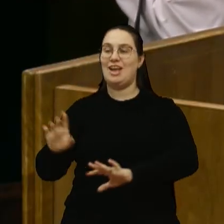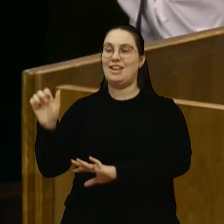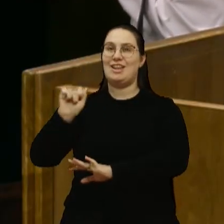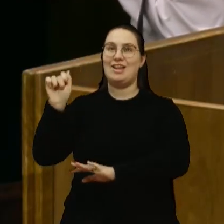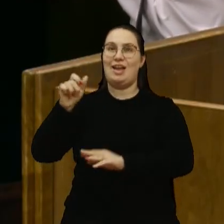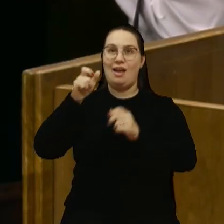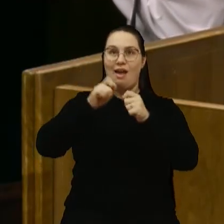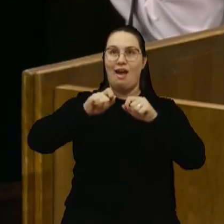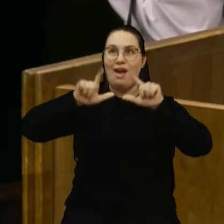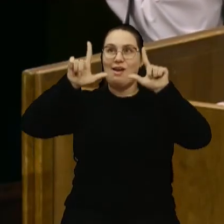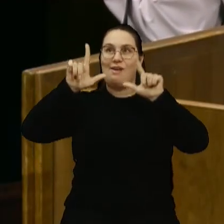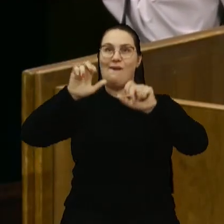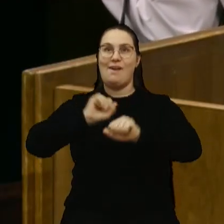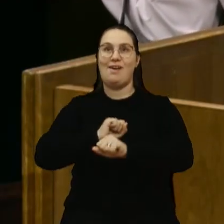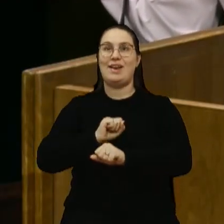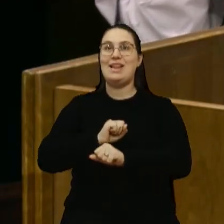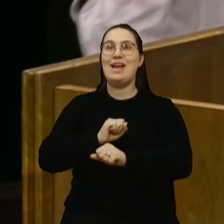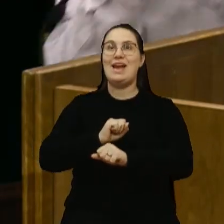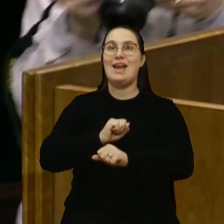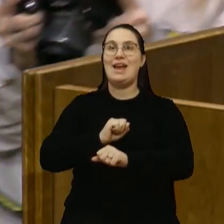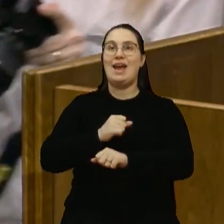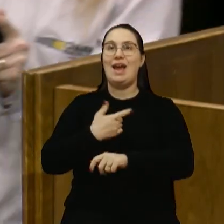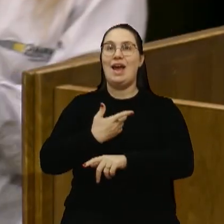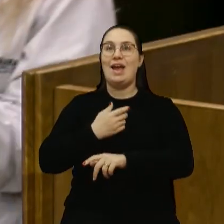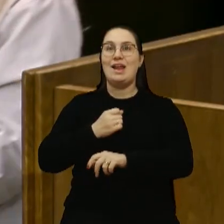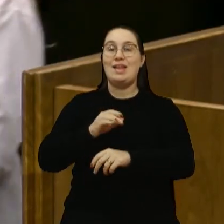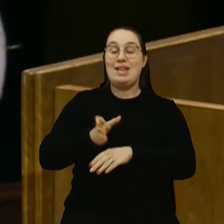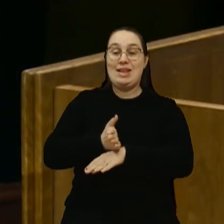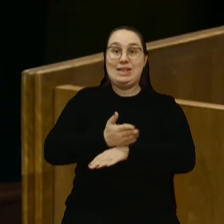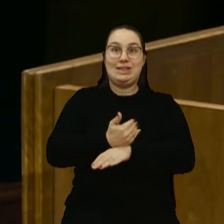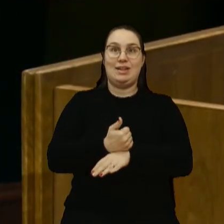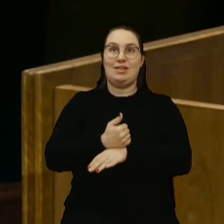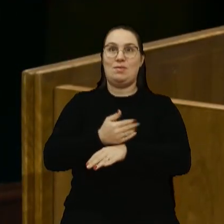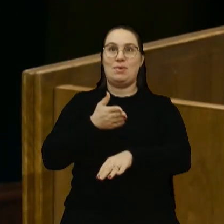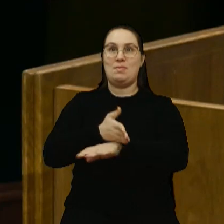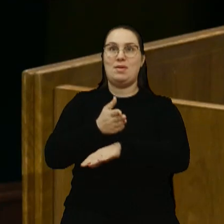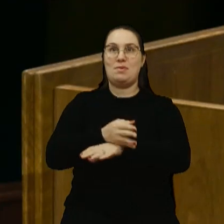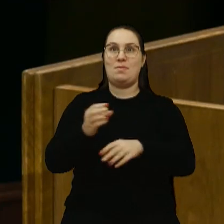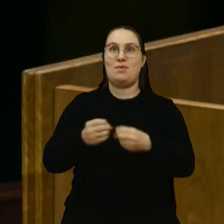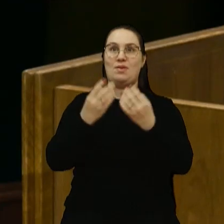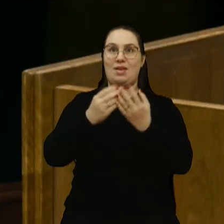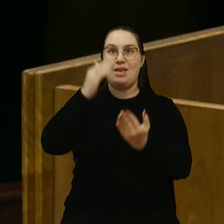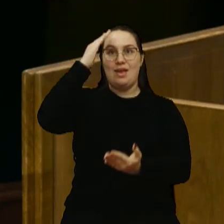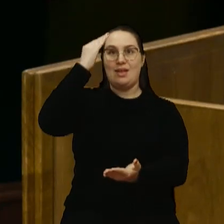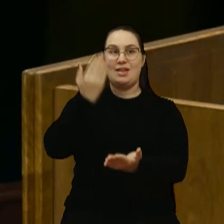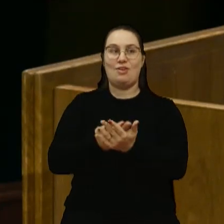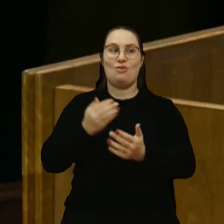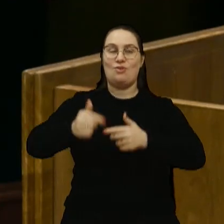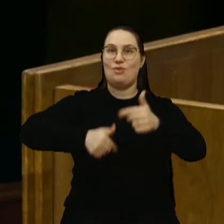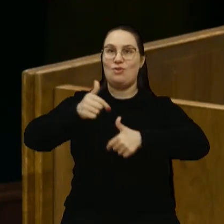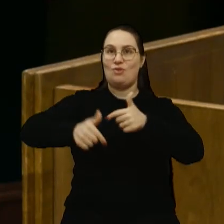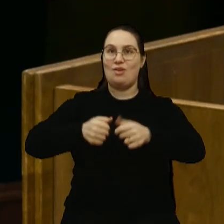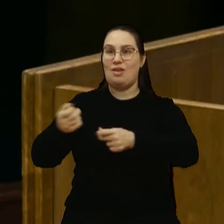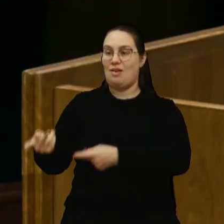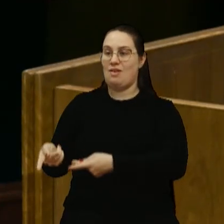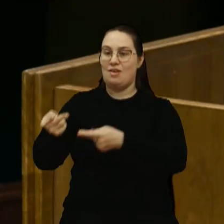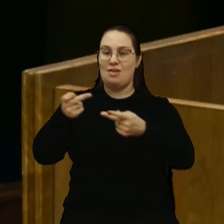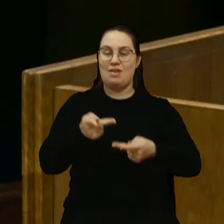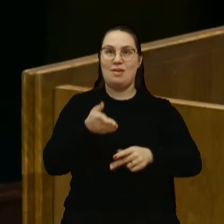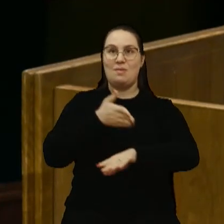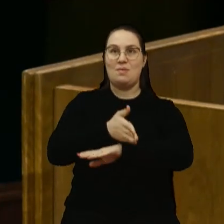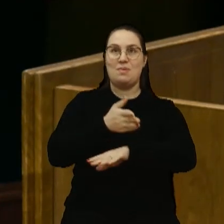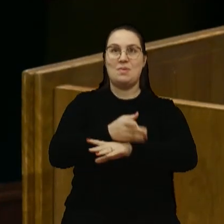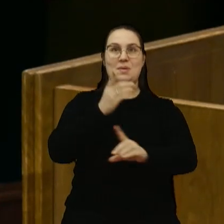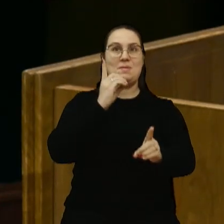acorda cedo para participar dos eventos, é de cada parceiro que acredita no nosso trabalho, é de cada visitante que participa dos